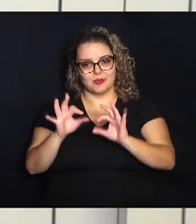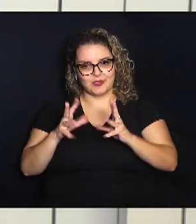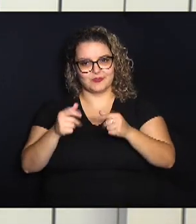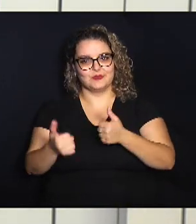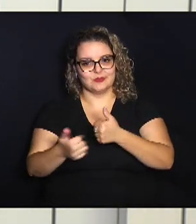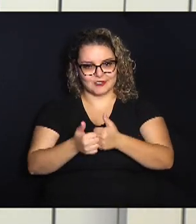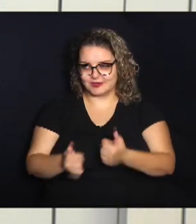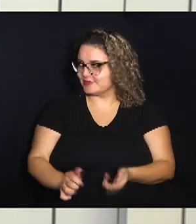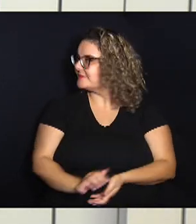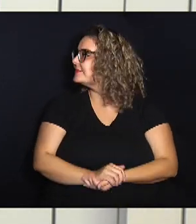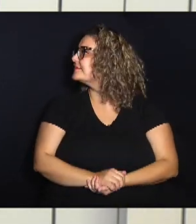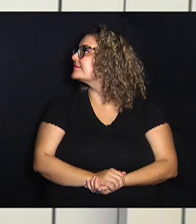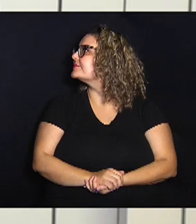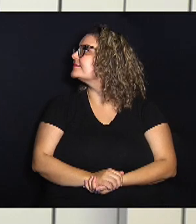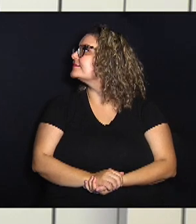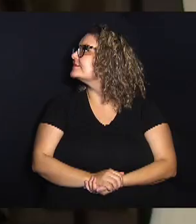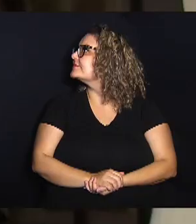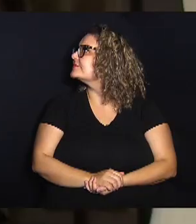perto.